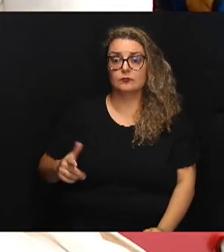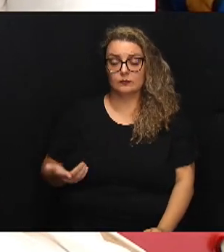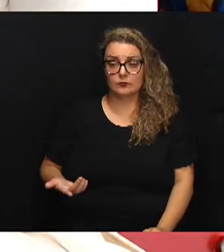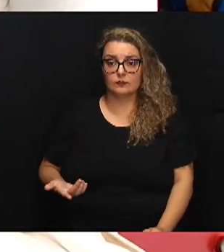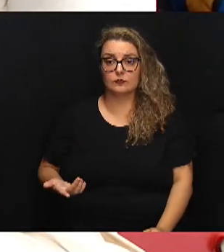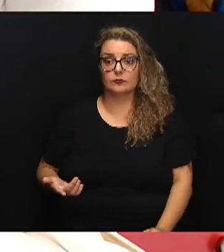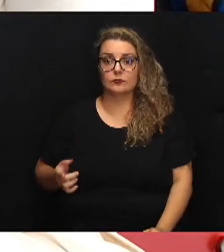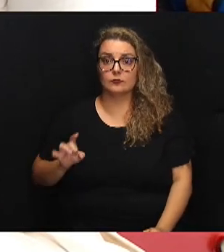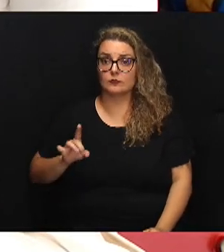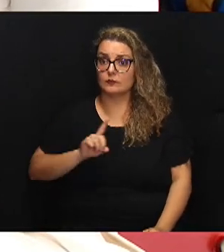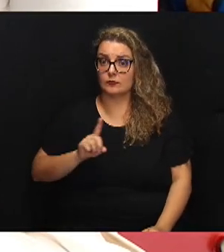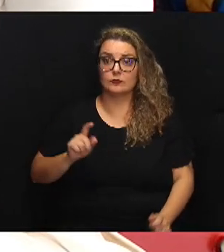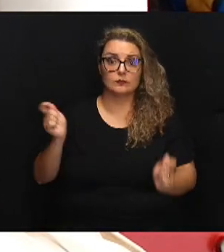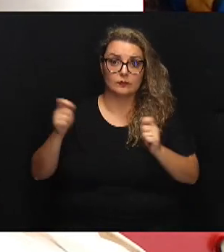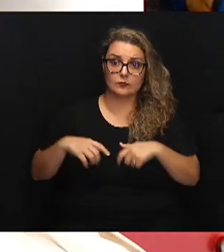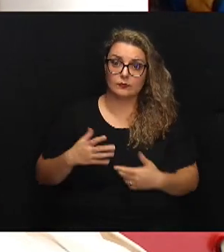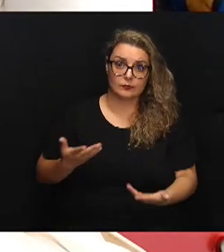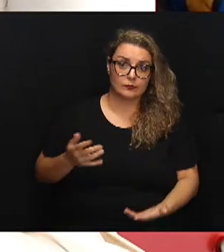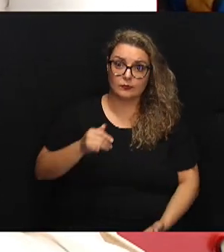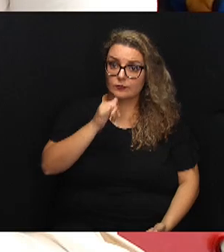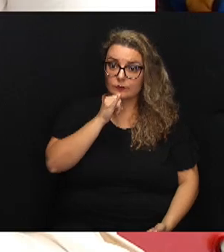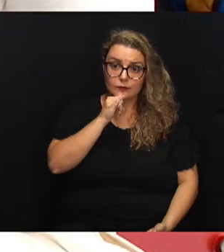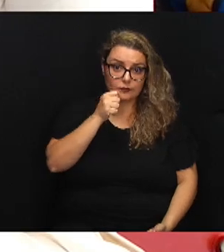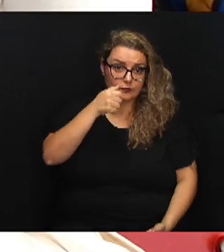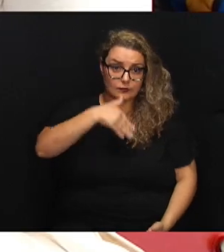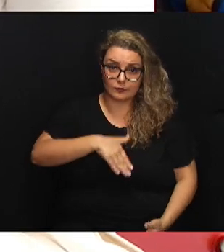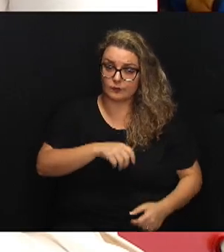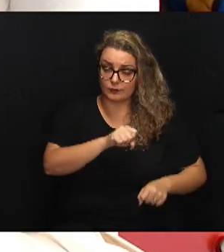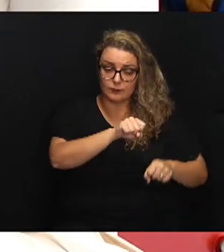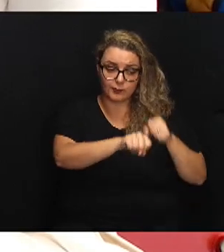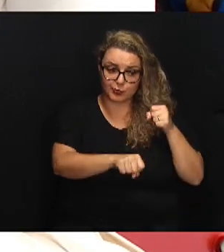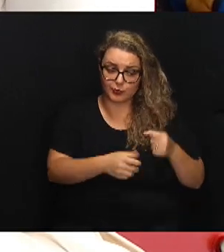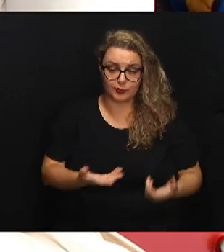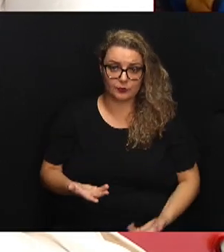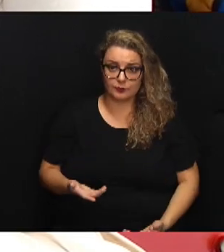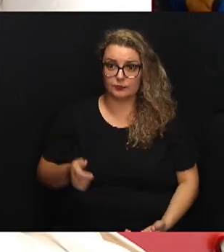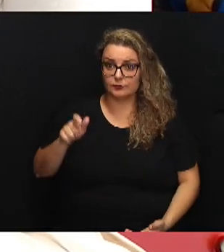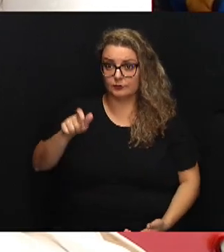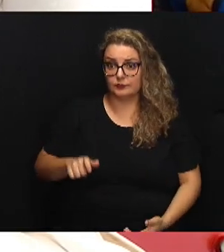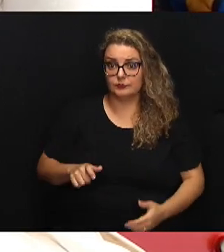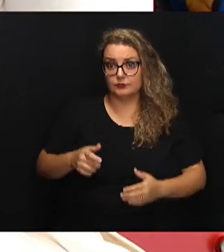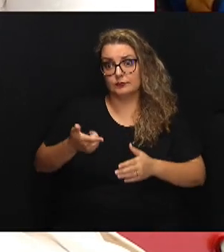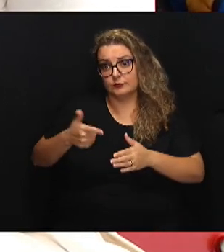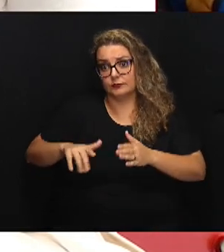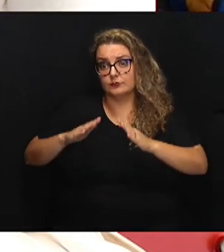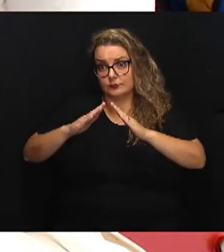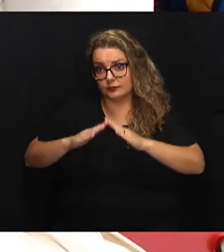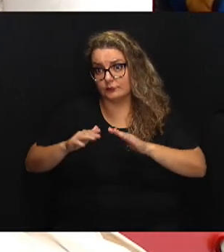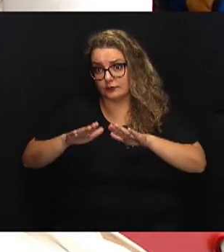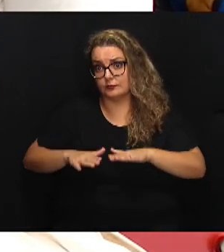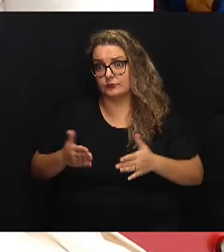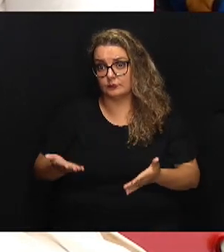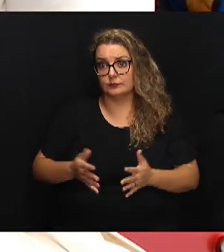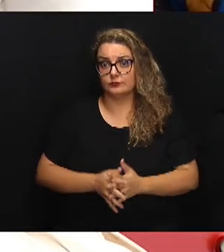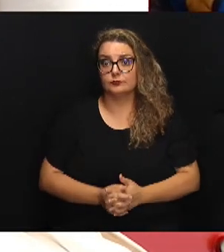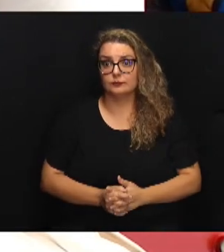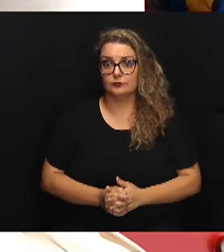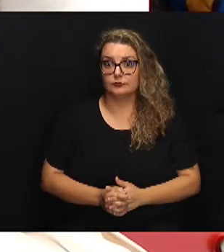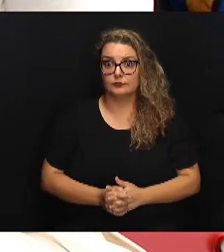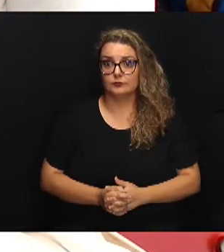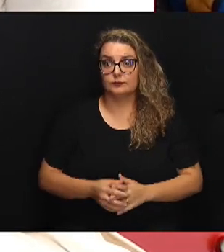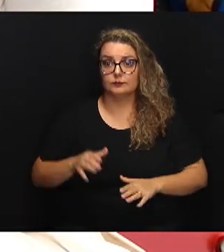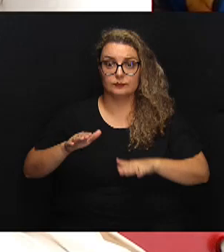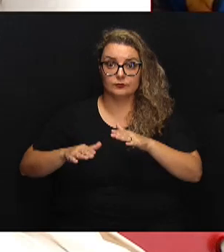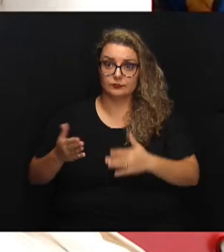não é possível quando é um caso, por exemplo, de abuso sexual, né, onde o agressor permanece no local e às